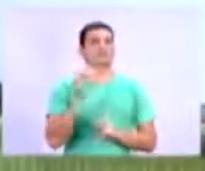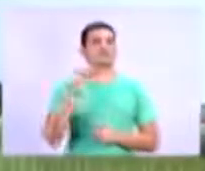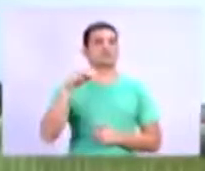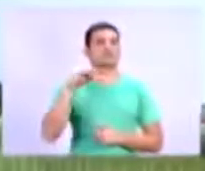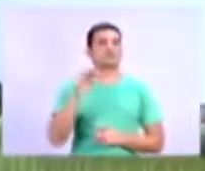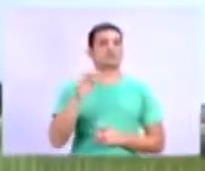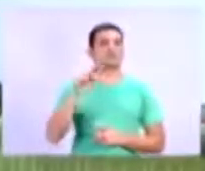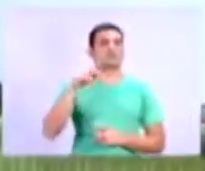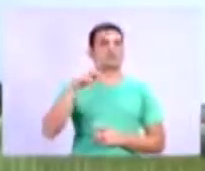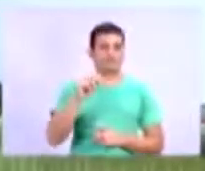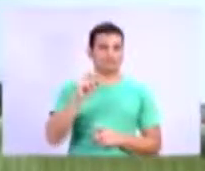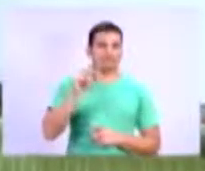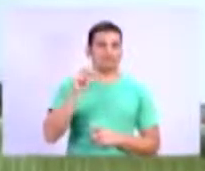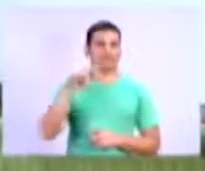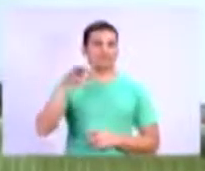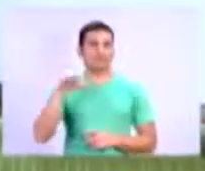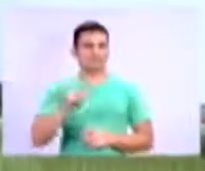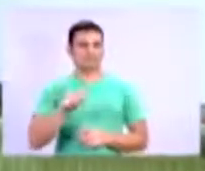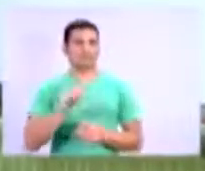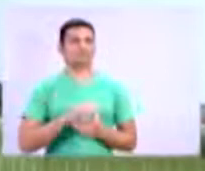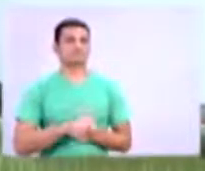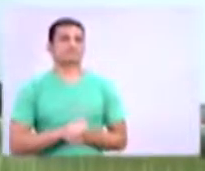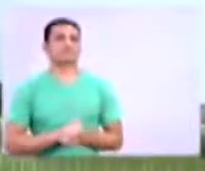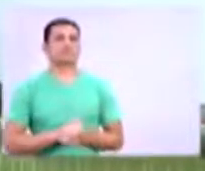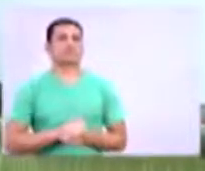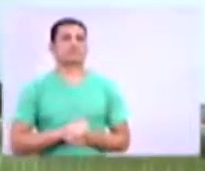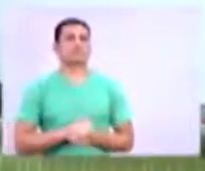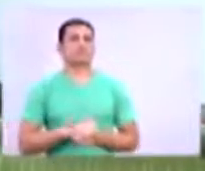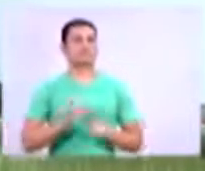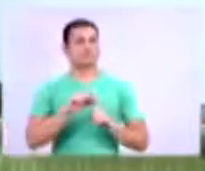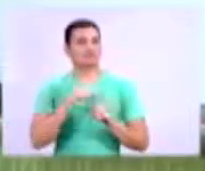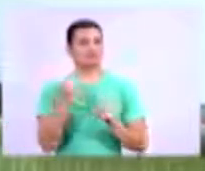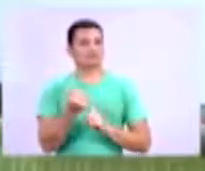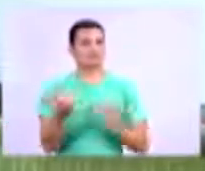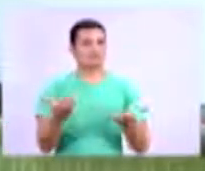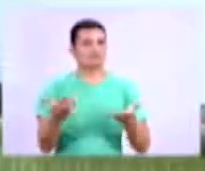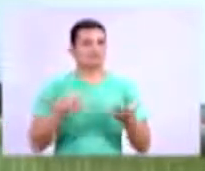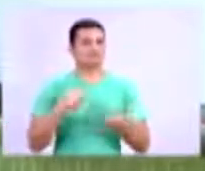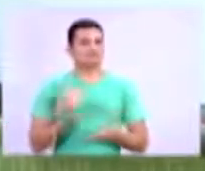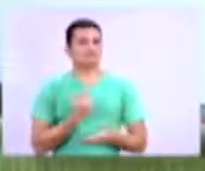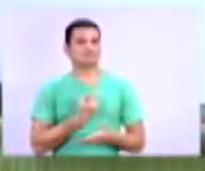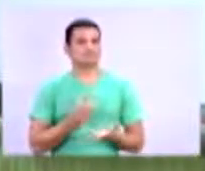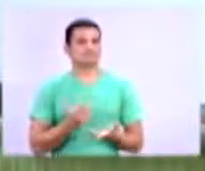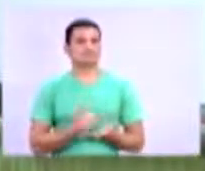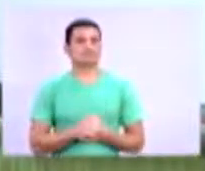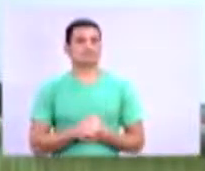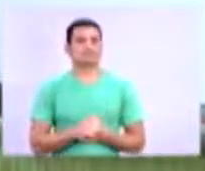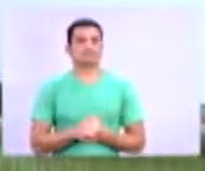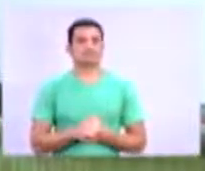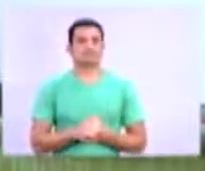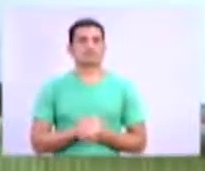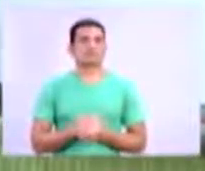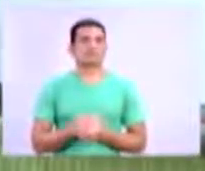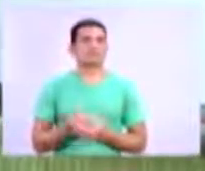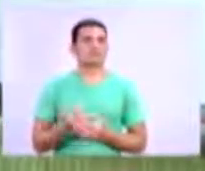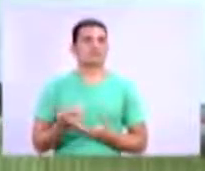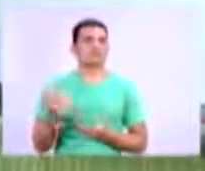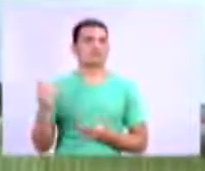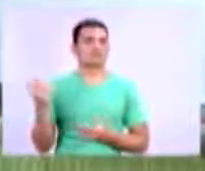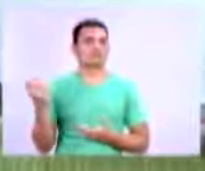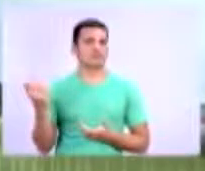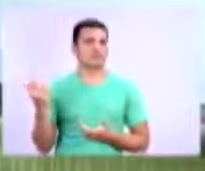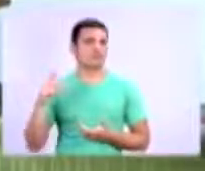contemporânea. Na sociedade contemporânea, nós estamos em um momento em que, como o professor Marcilei falou, nós